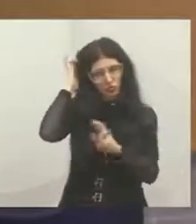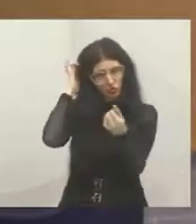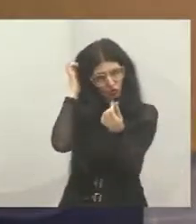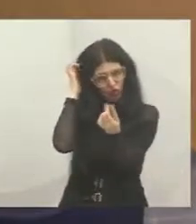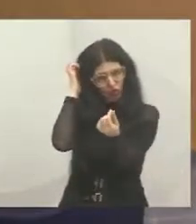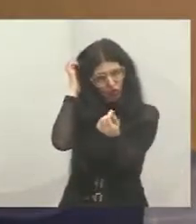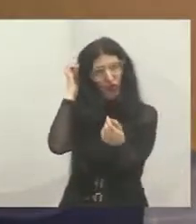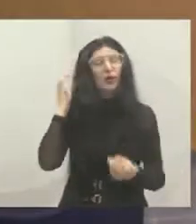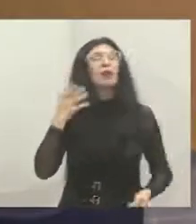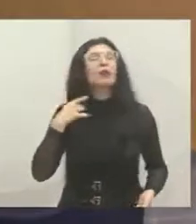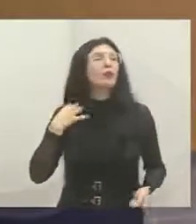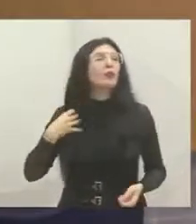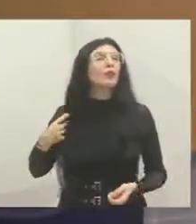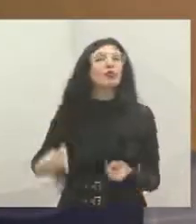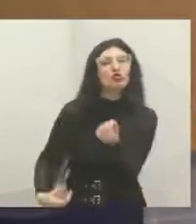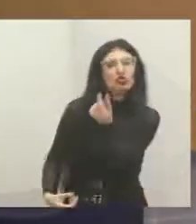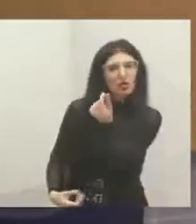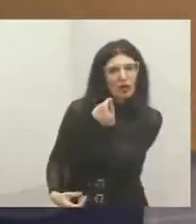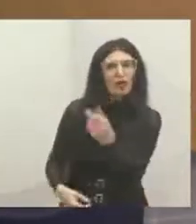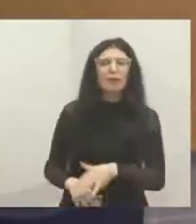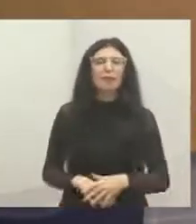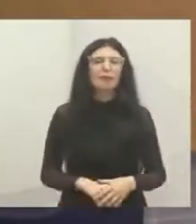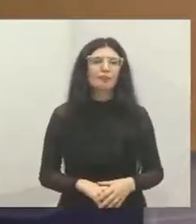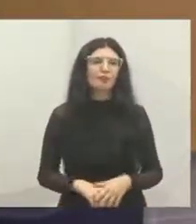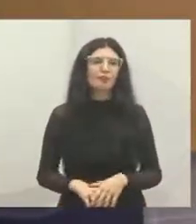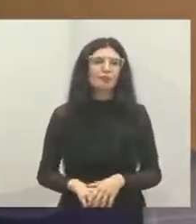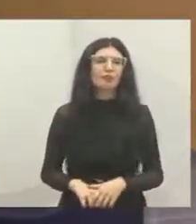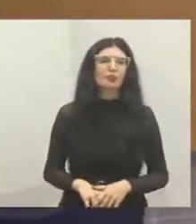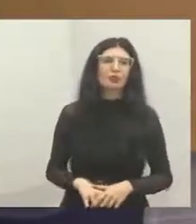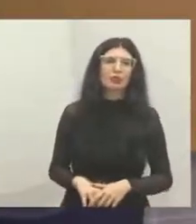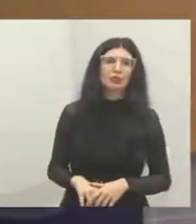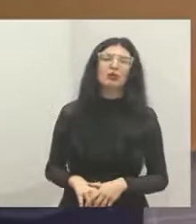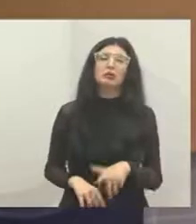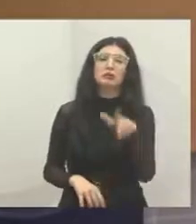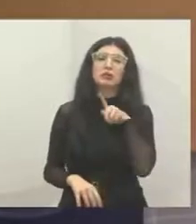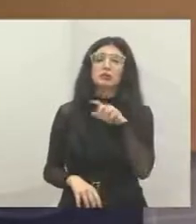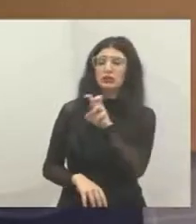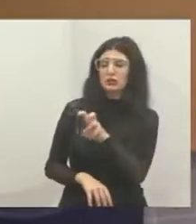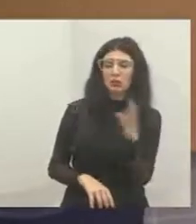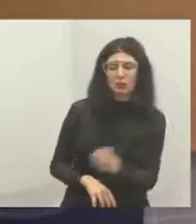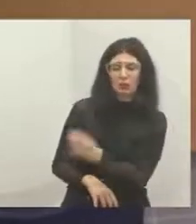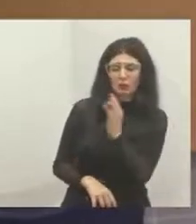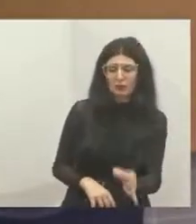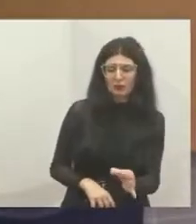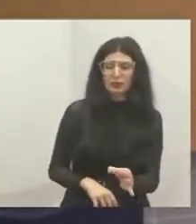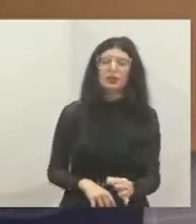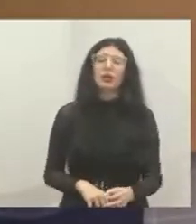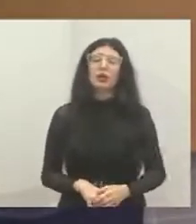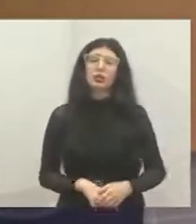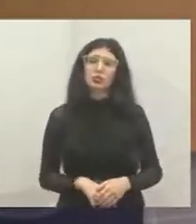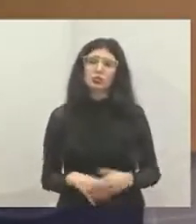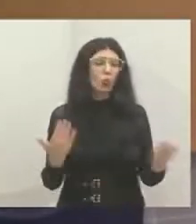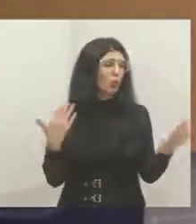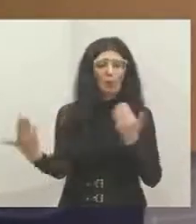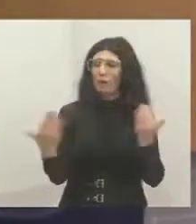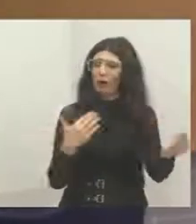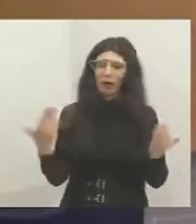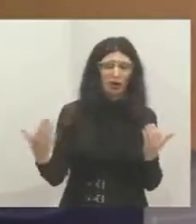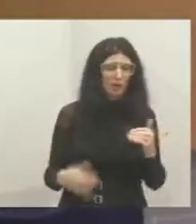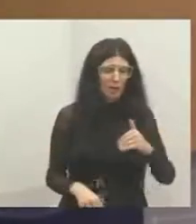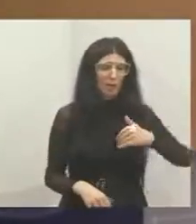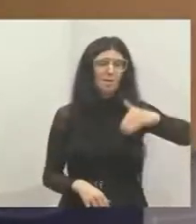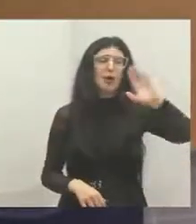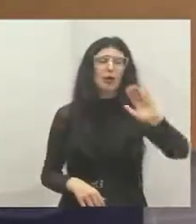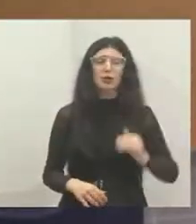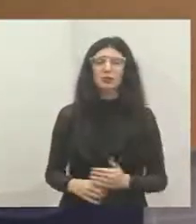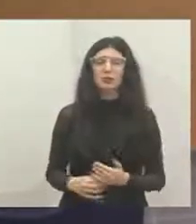a grosso modo, fazendo uma conta bem simplória, temos 5% de aplicação a mais do mesmo período, que